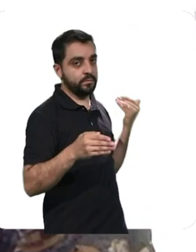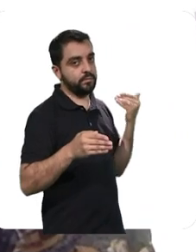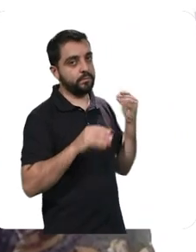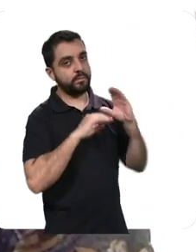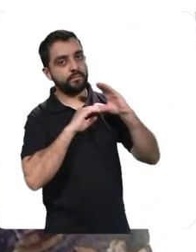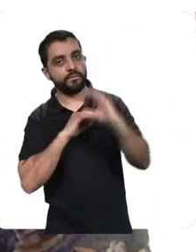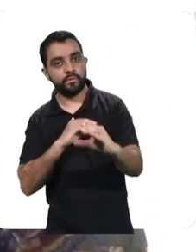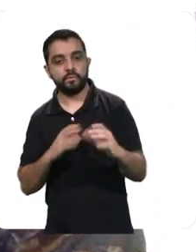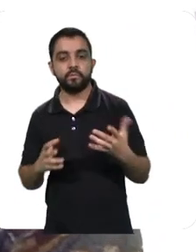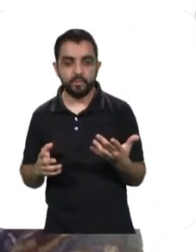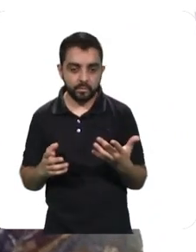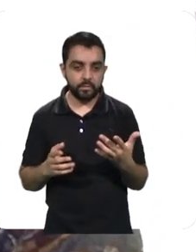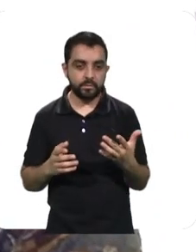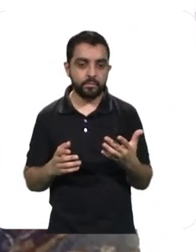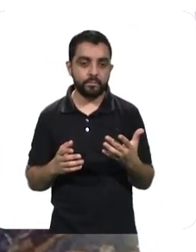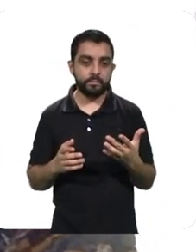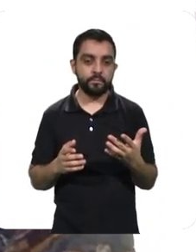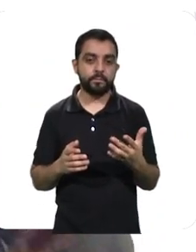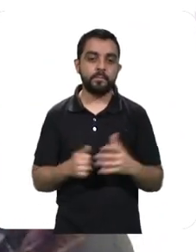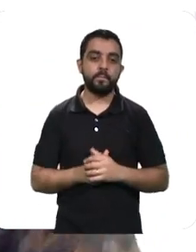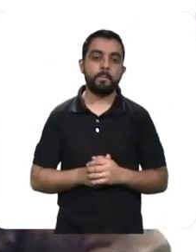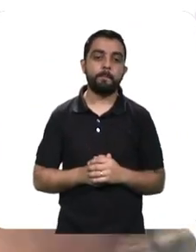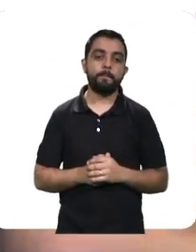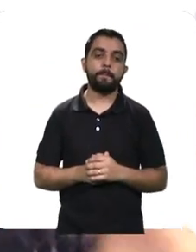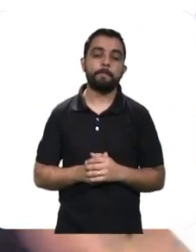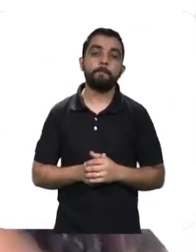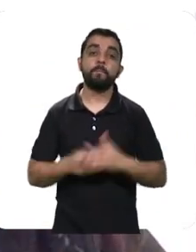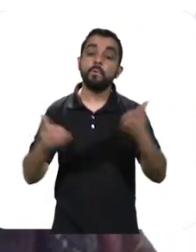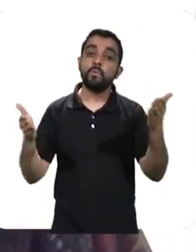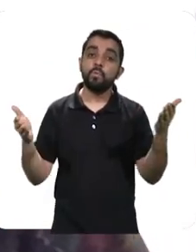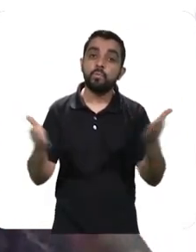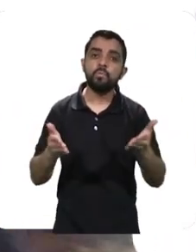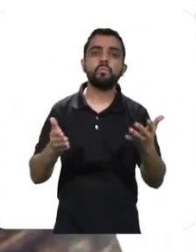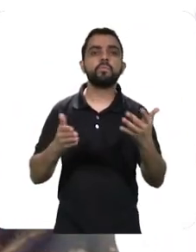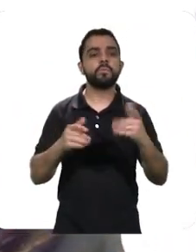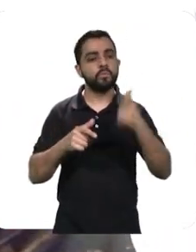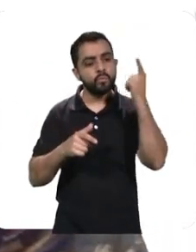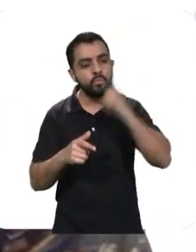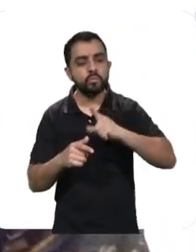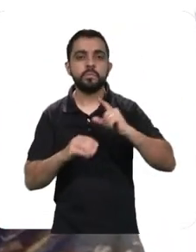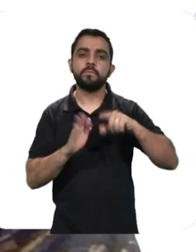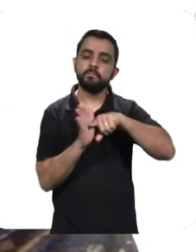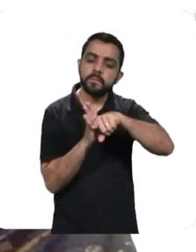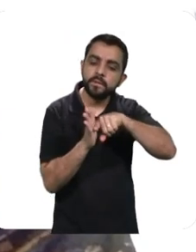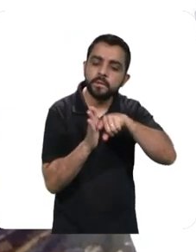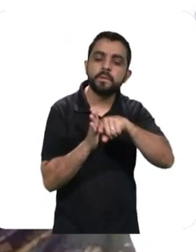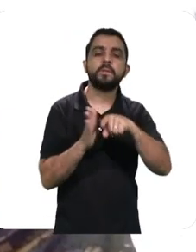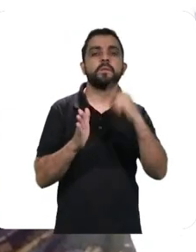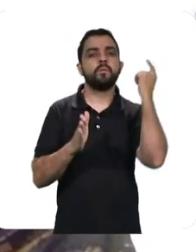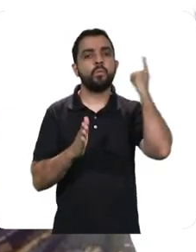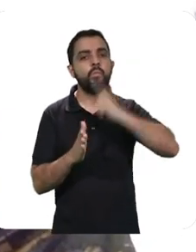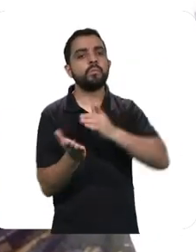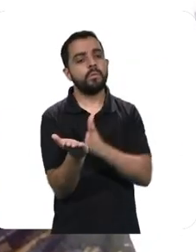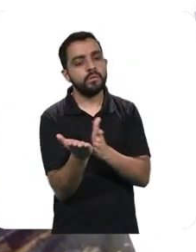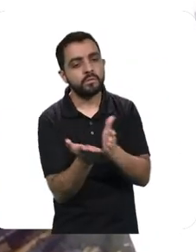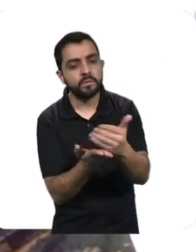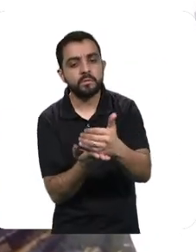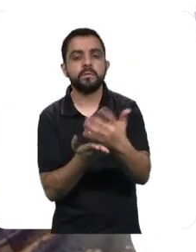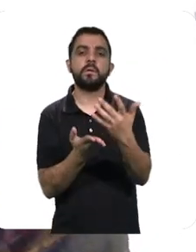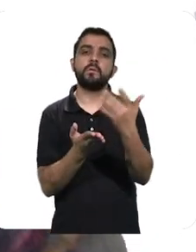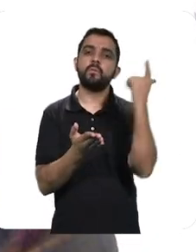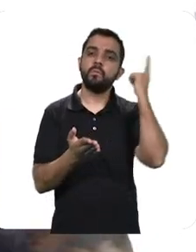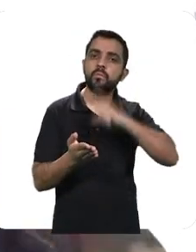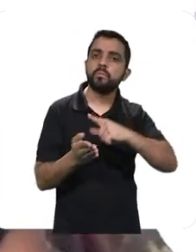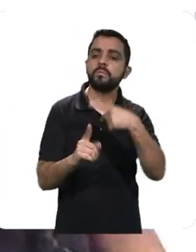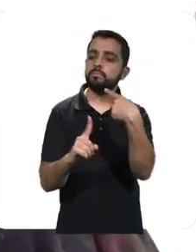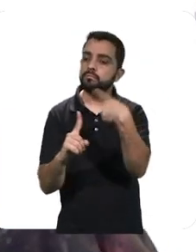Assim, o nosso parque industrial se científico